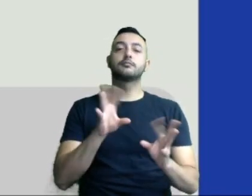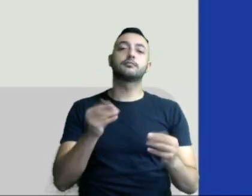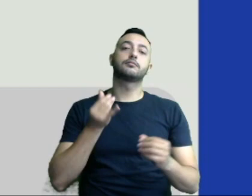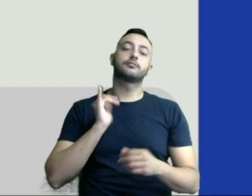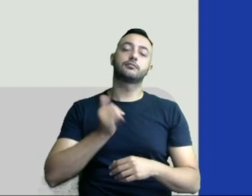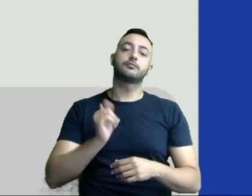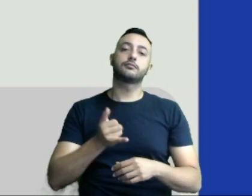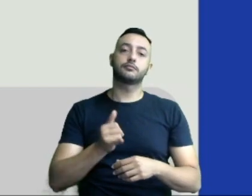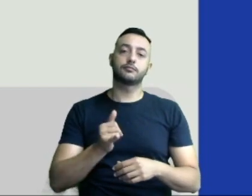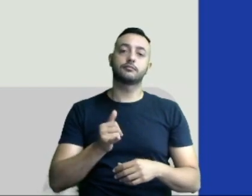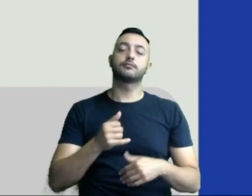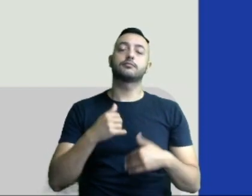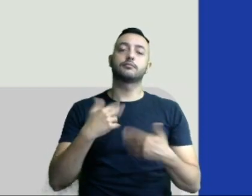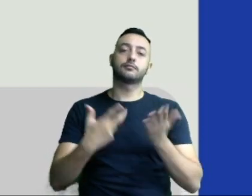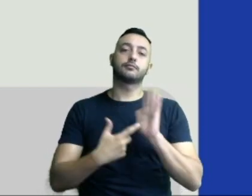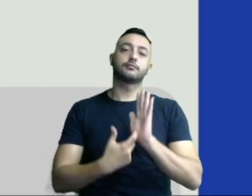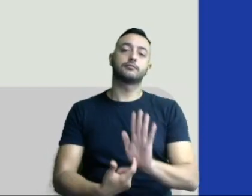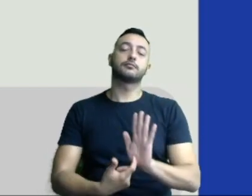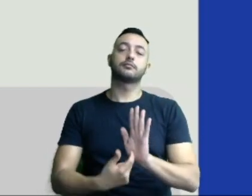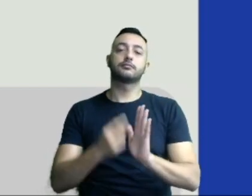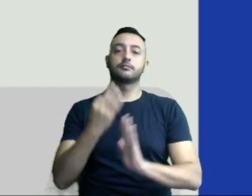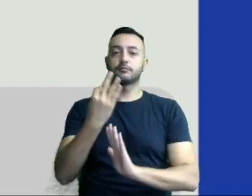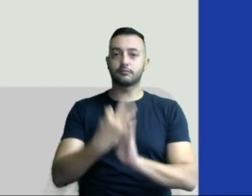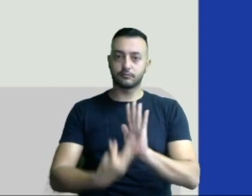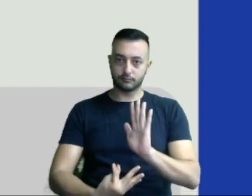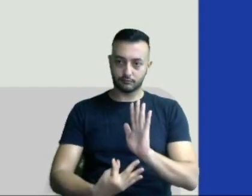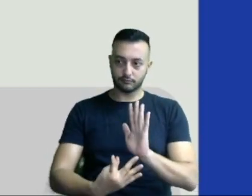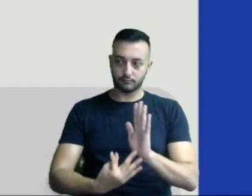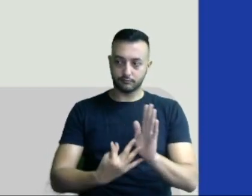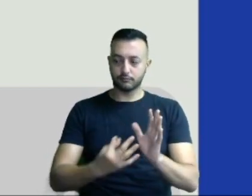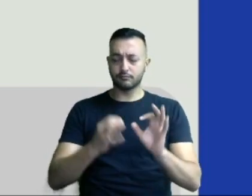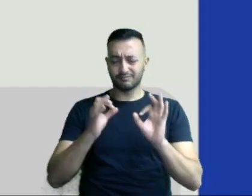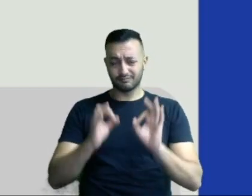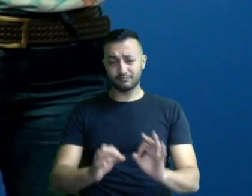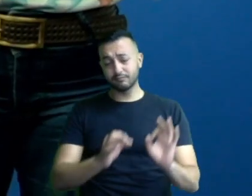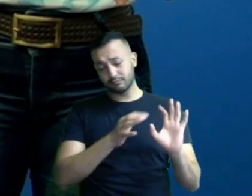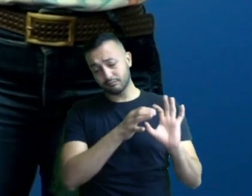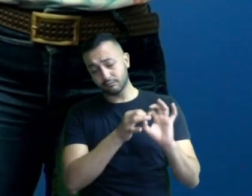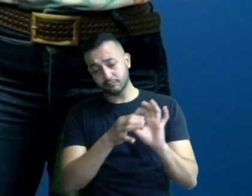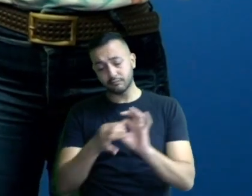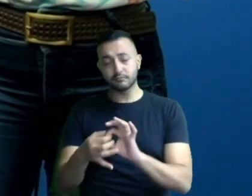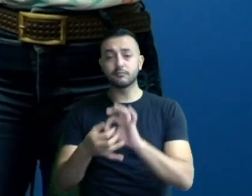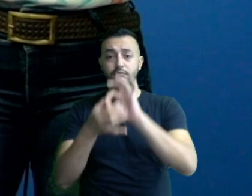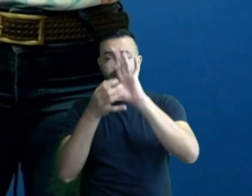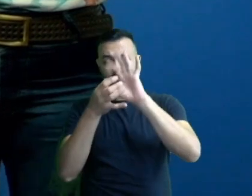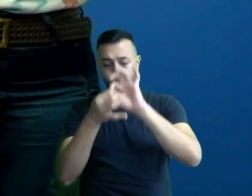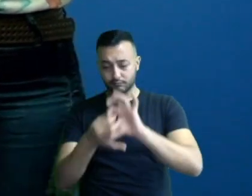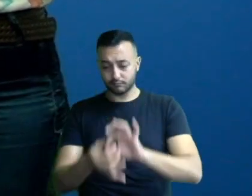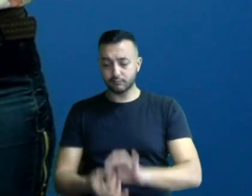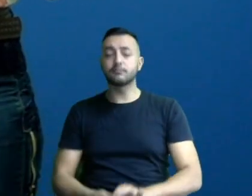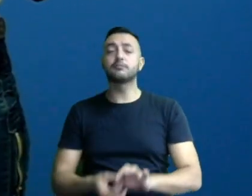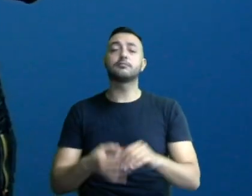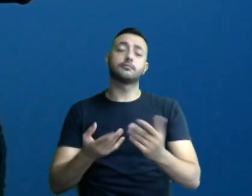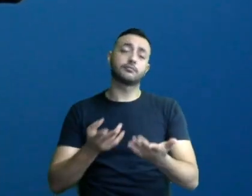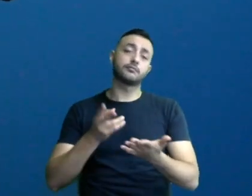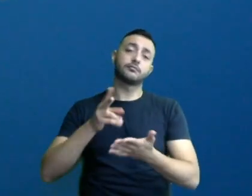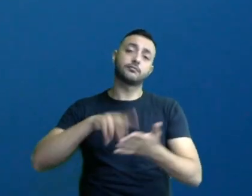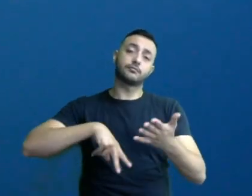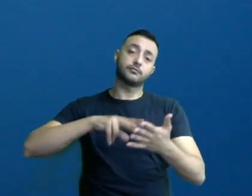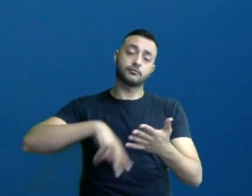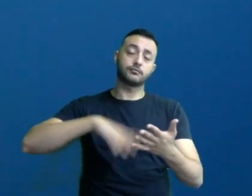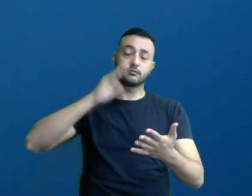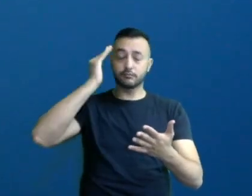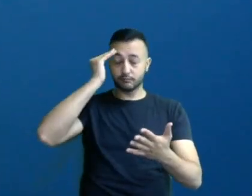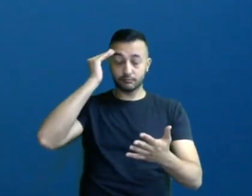informações e as apresentam num texto coeso e coerente, que o leitor ele consiga entender